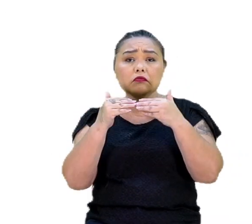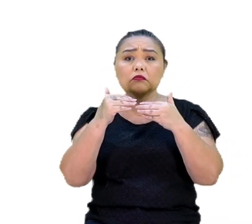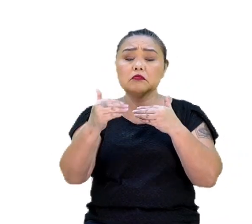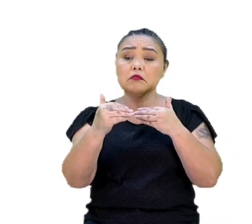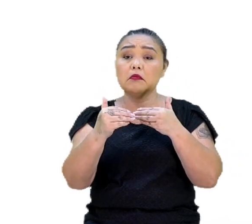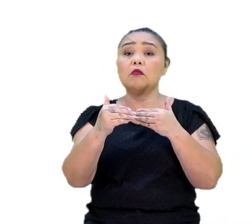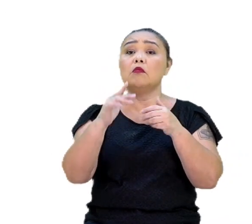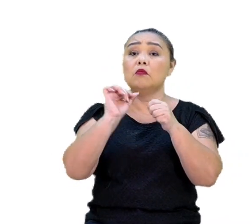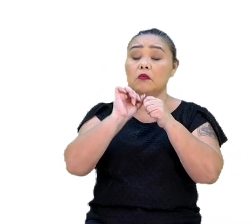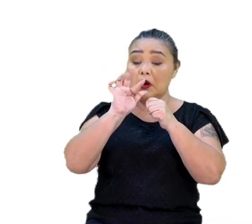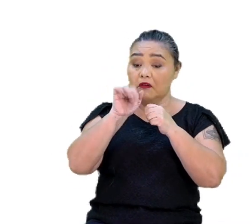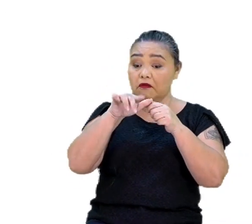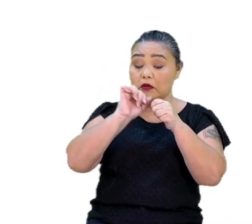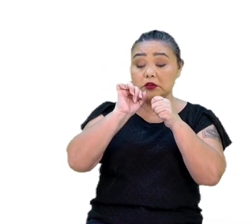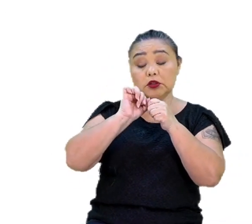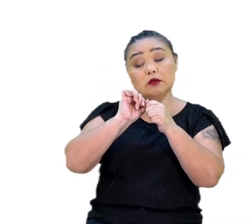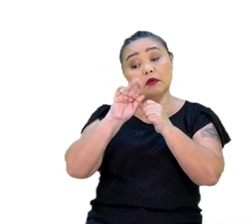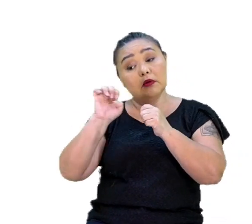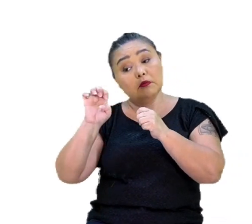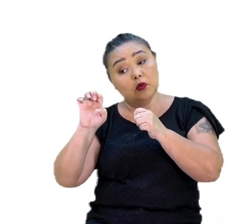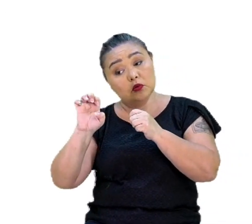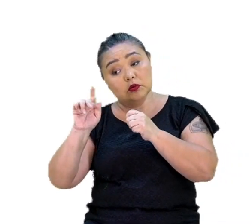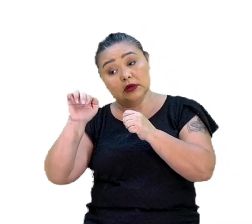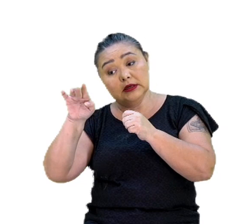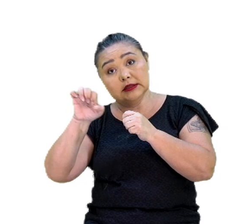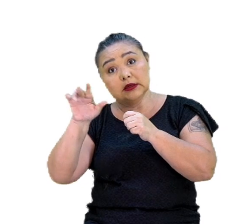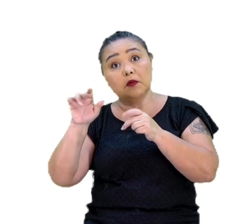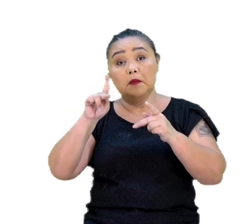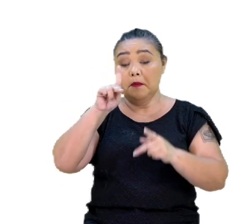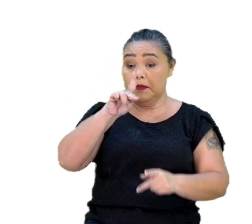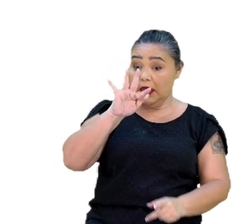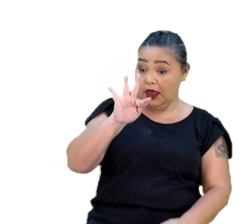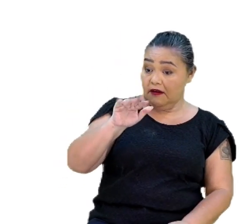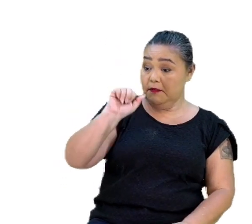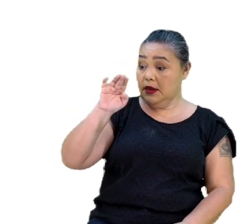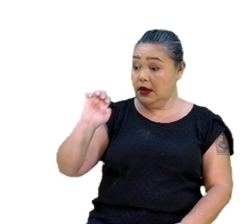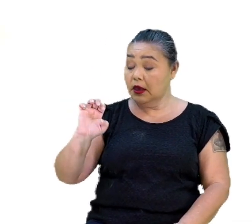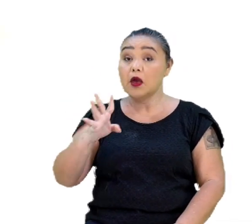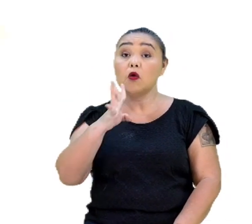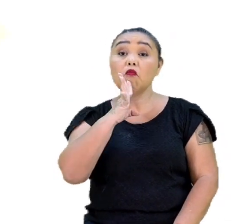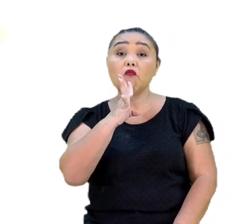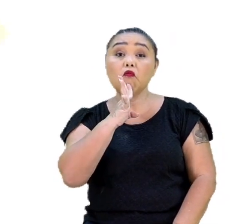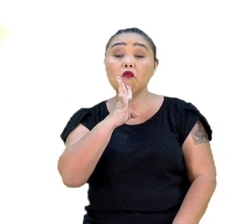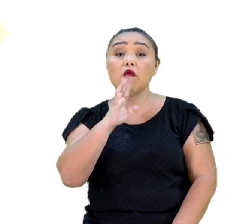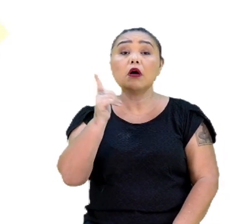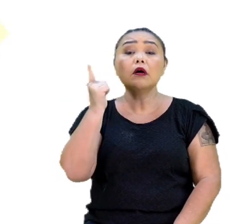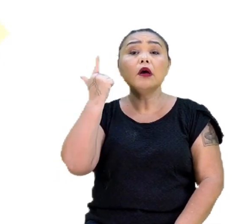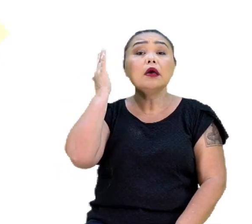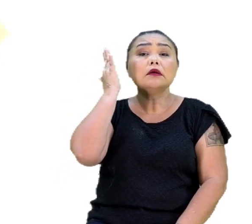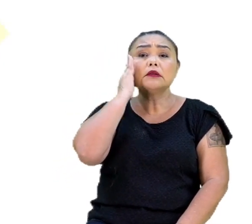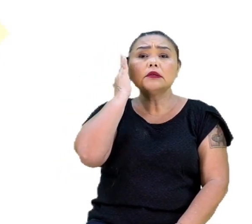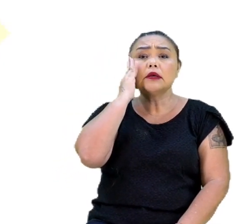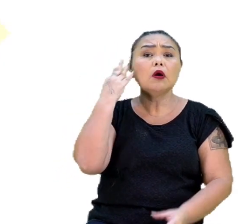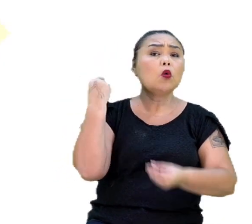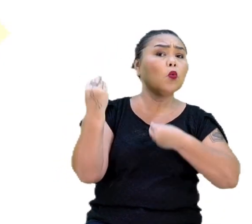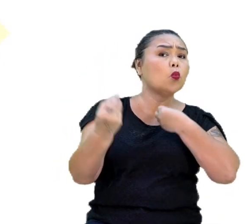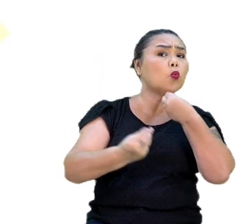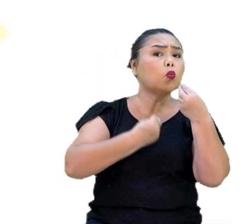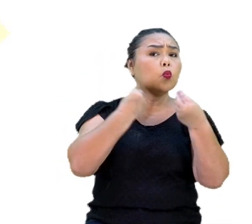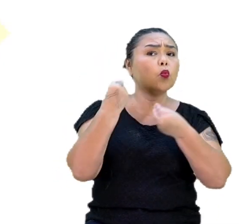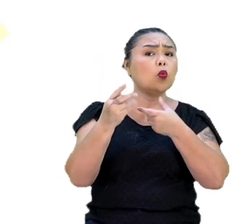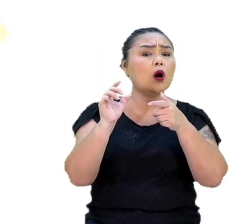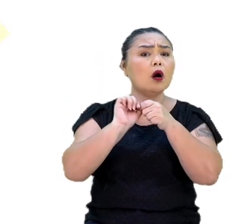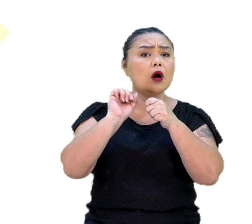de ponto de fusão e ponto de ebulição. Eu conhecendo essas temperaturas, eu consigo prever qual vai